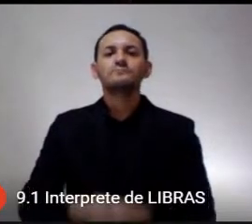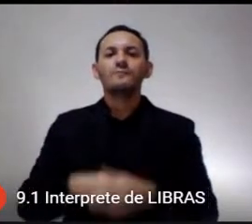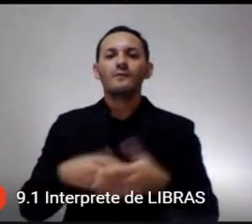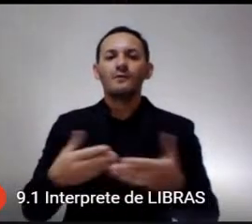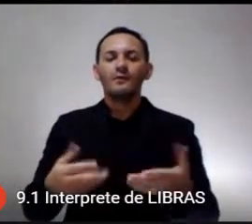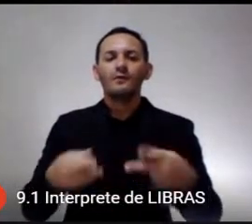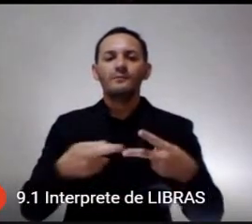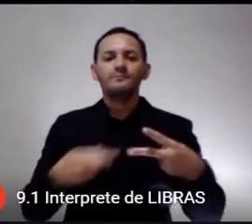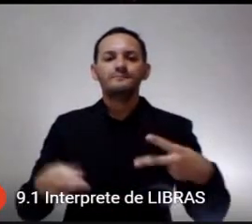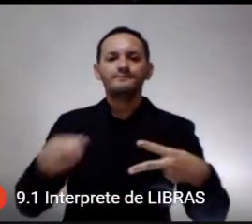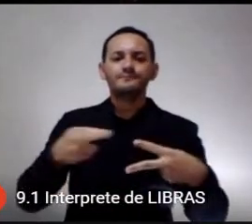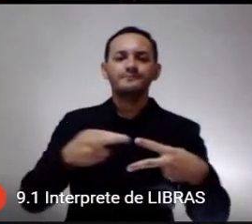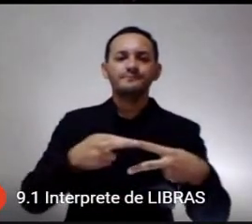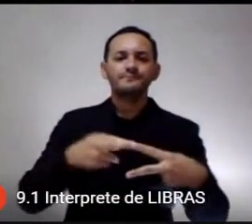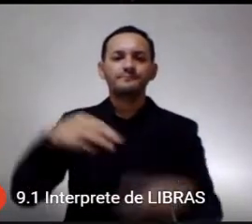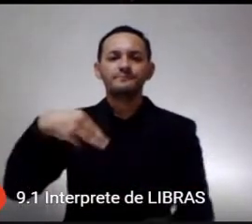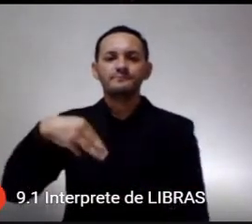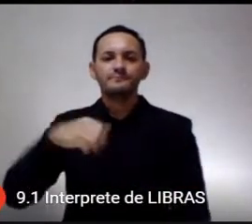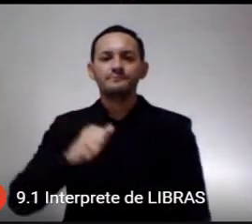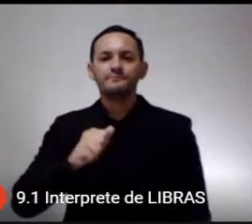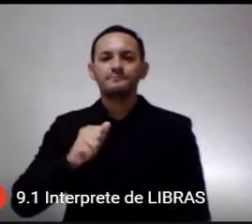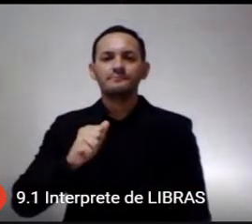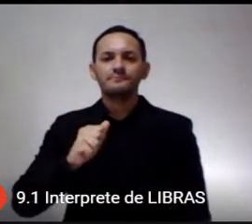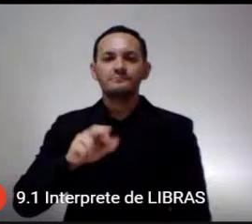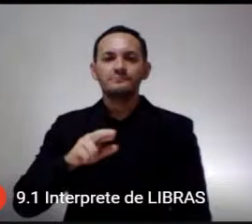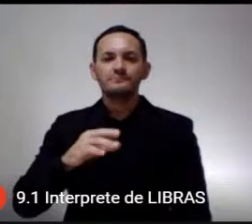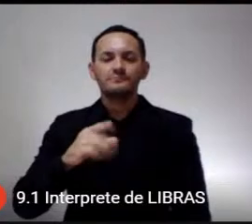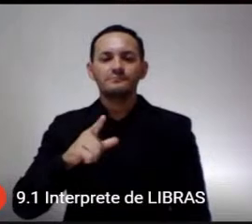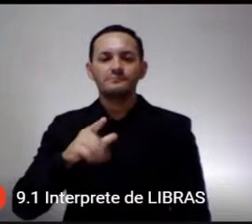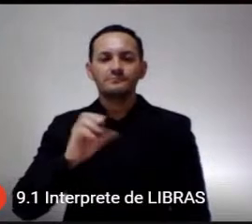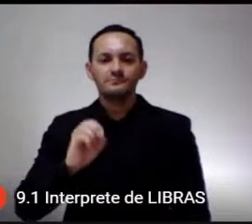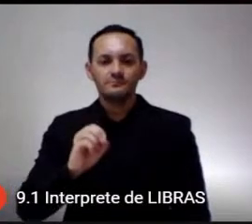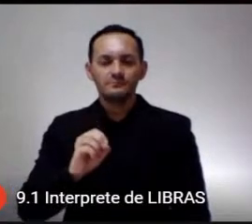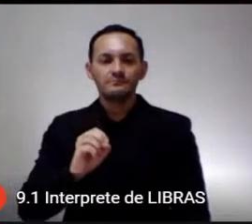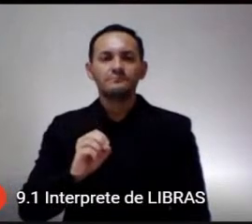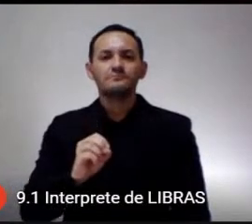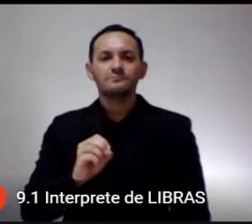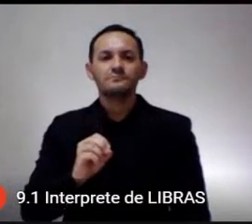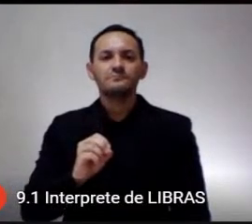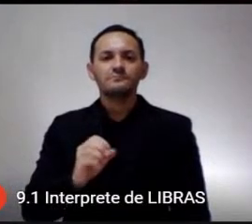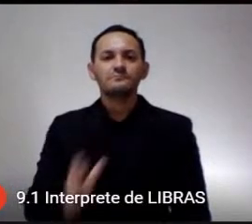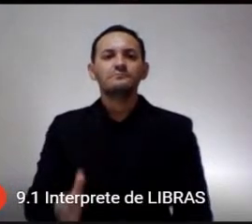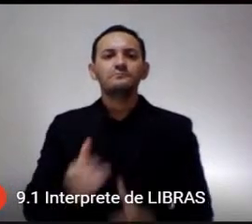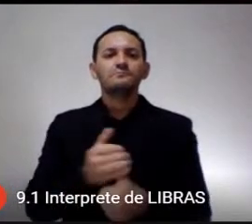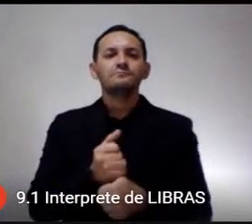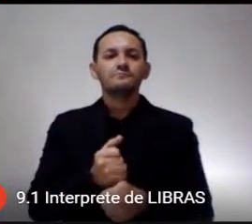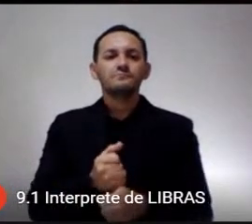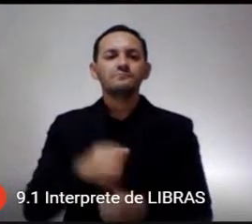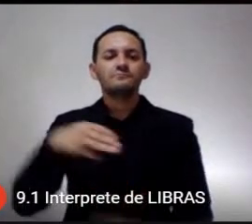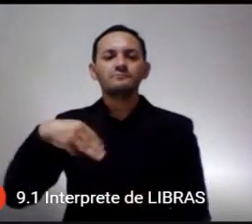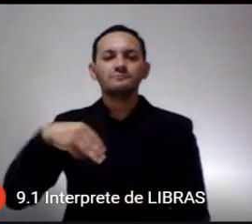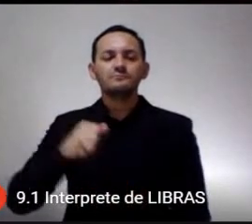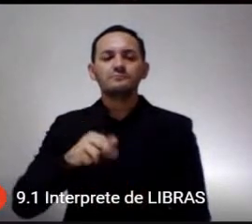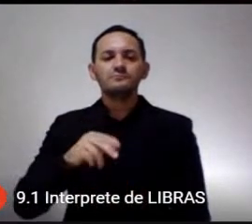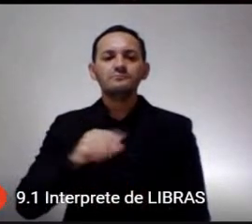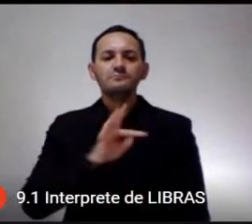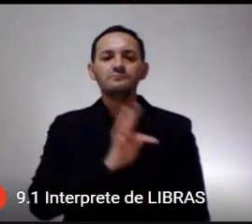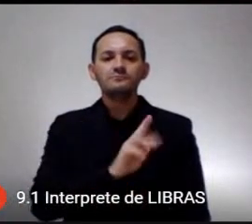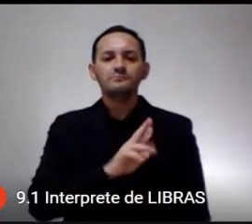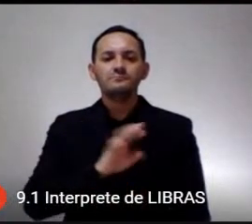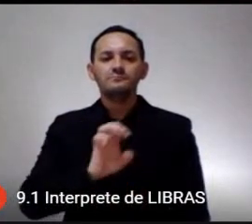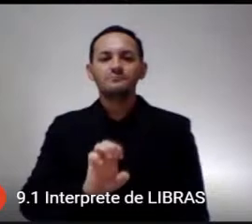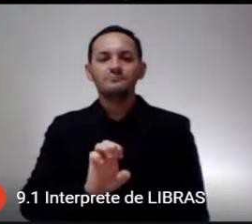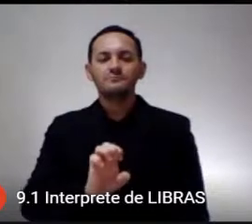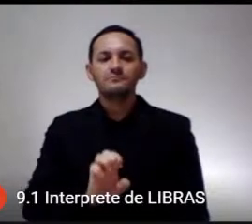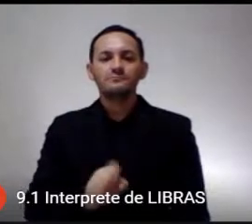interessado o juiz substituto doutor Márcio Gonçalves Moreira, e também o Tribunal Regional Eleitoral do Tocantins. Então,